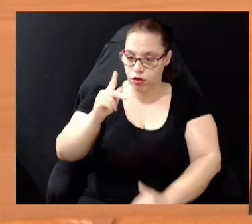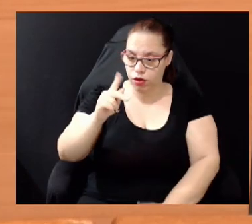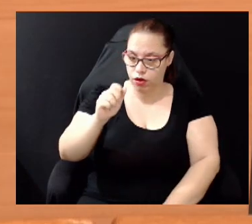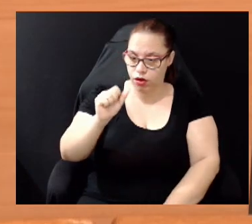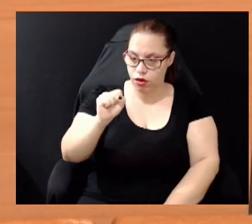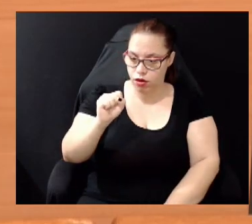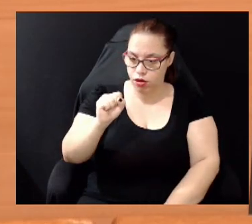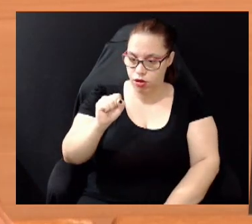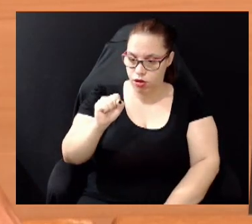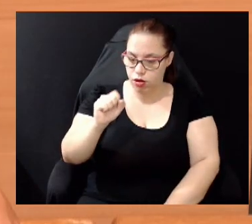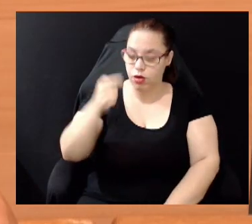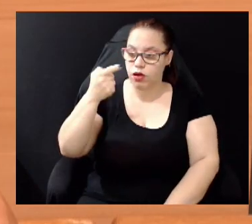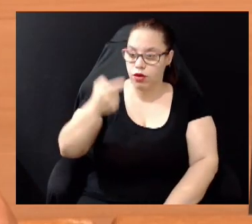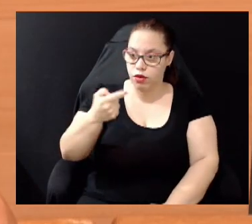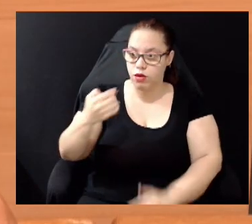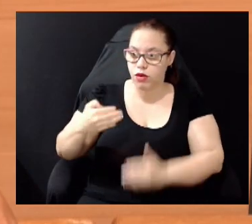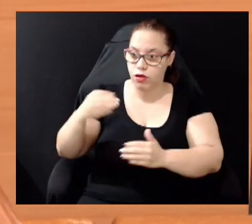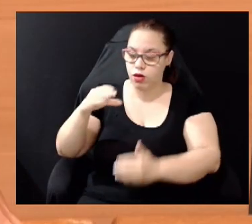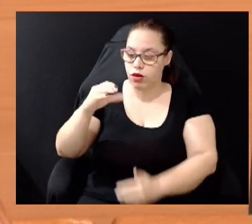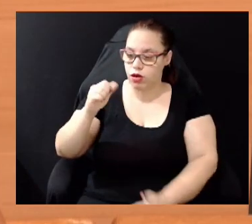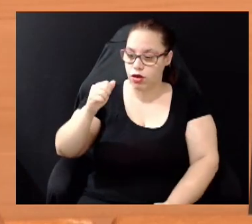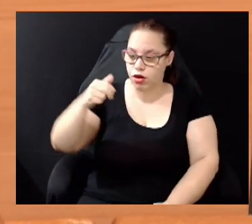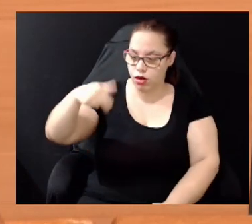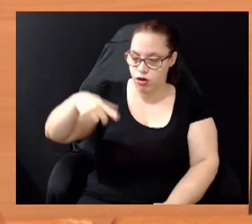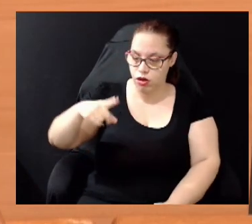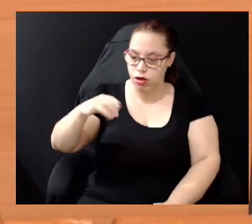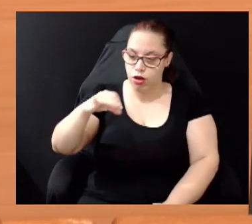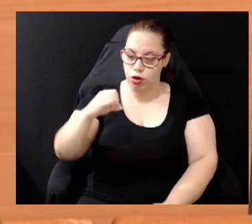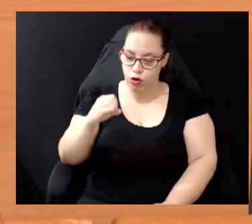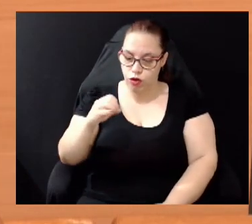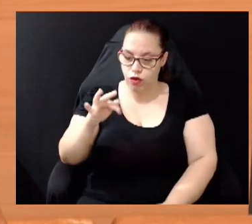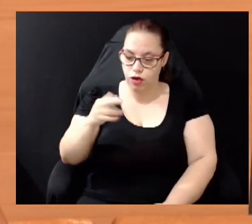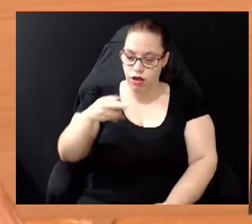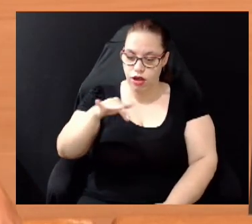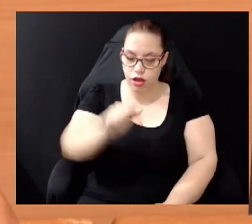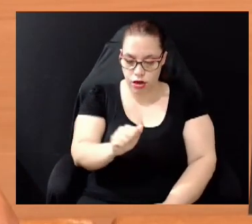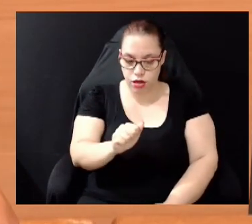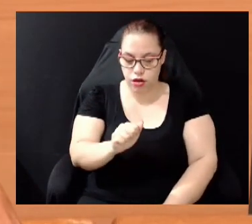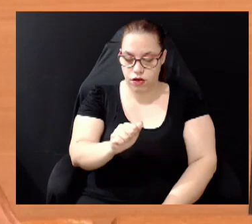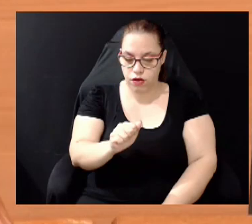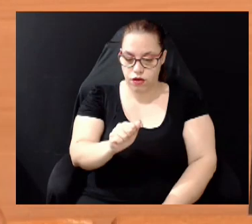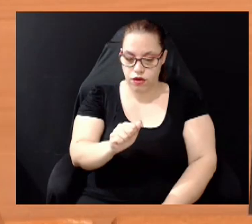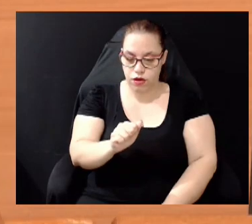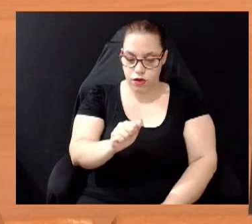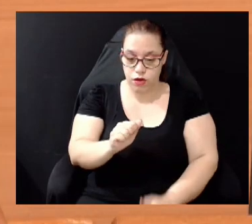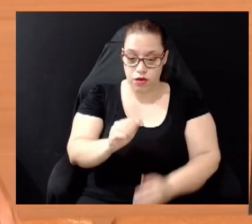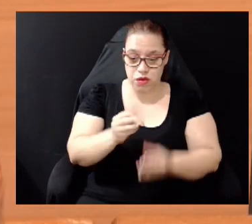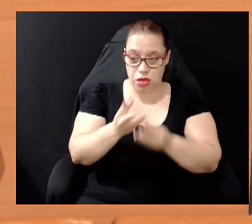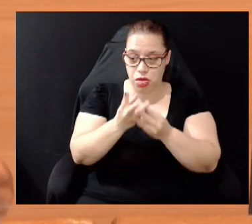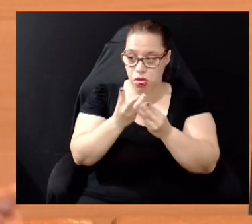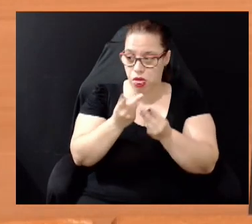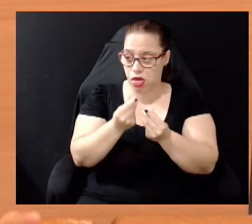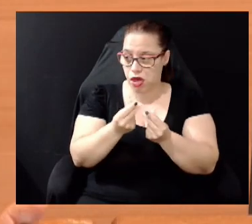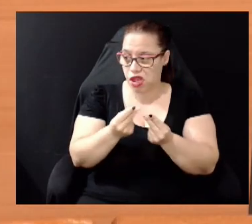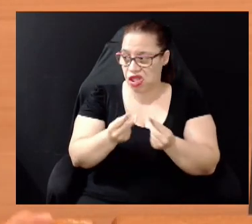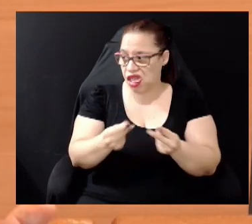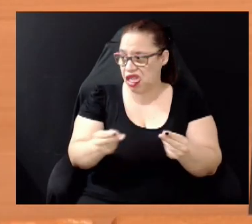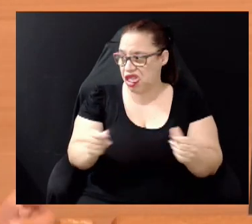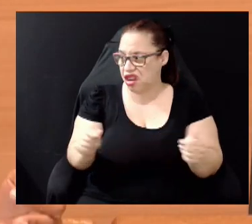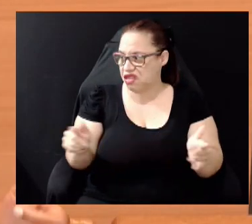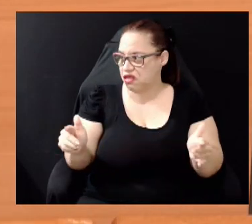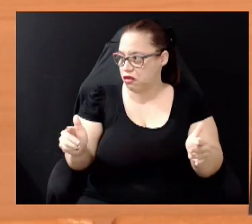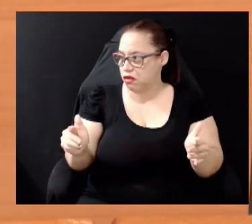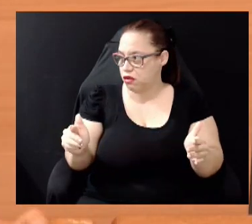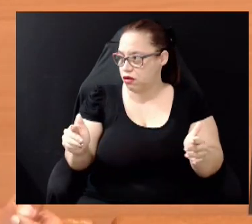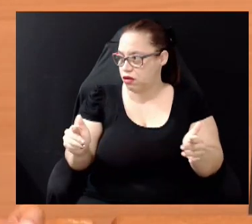geridos pelo Cândido Ferreira, quanto pela Prefeitura, mas também um processo de sucateamento que impede que esse processo de